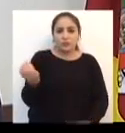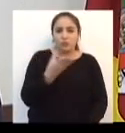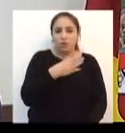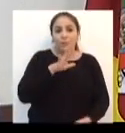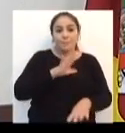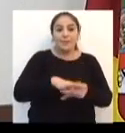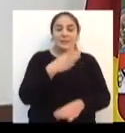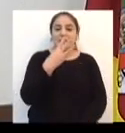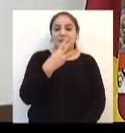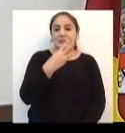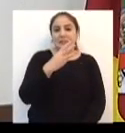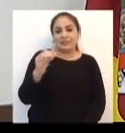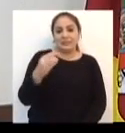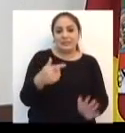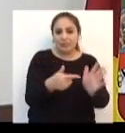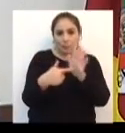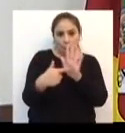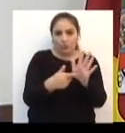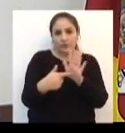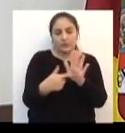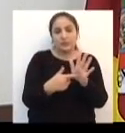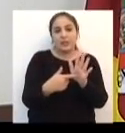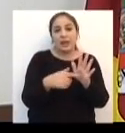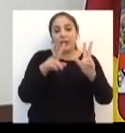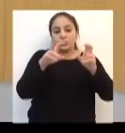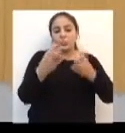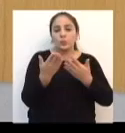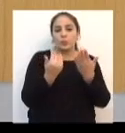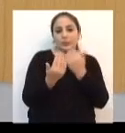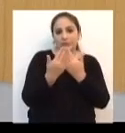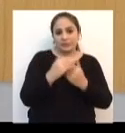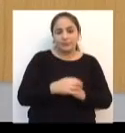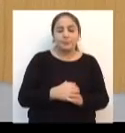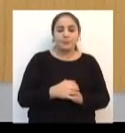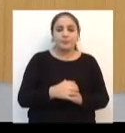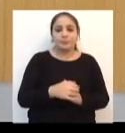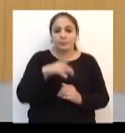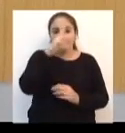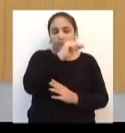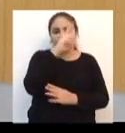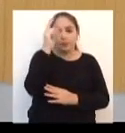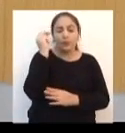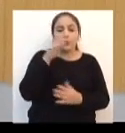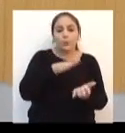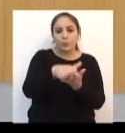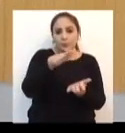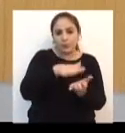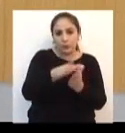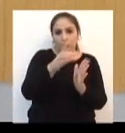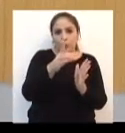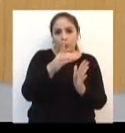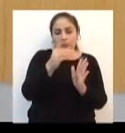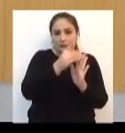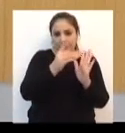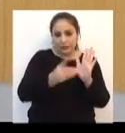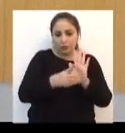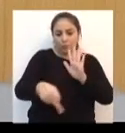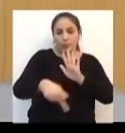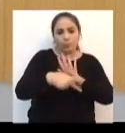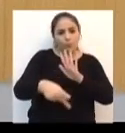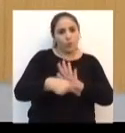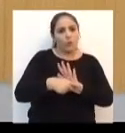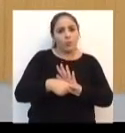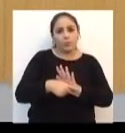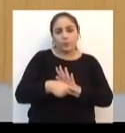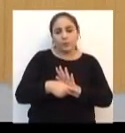reunir mais de 30 expositores desse ramo de alimentação. O Poder Executivo publicou um decreto estabelecendo